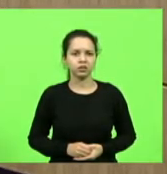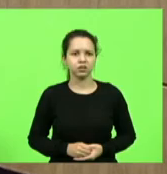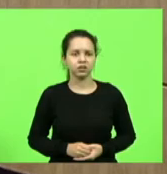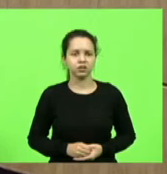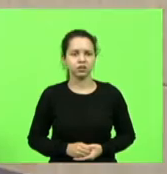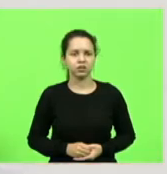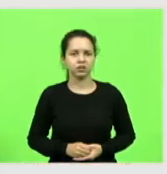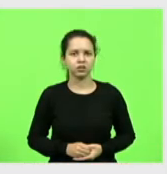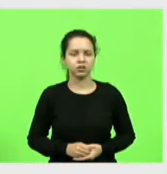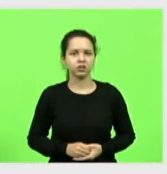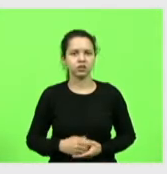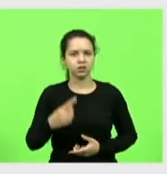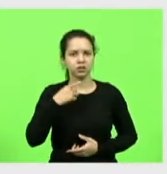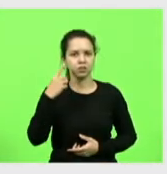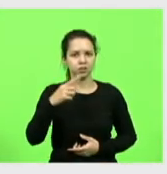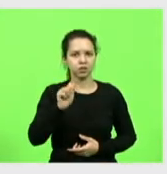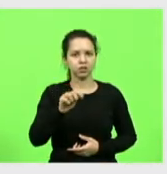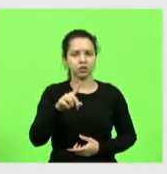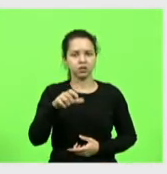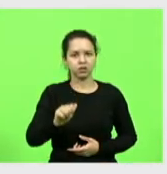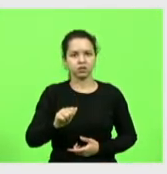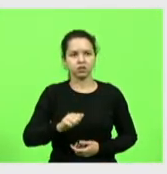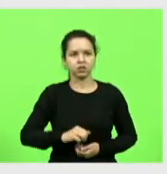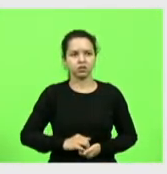Como vota a deputada Ada de Luca?